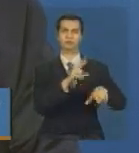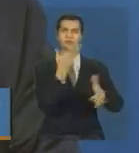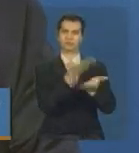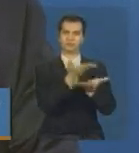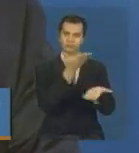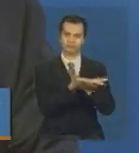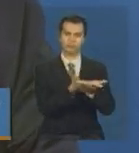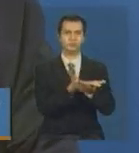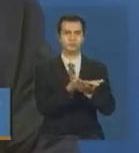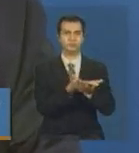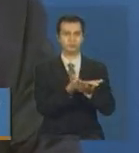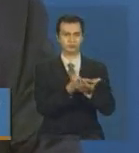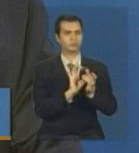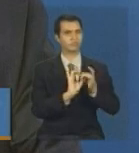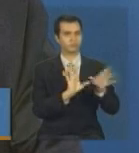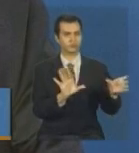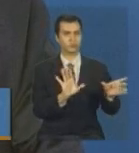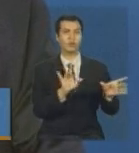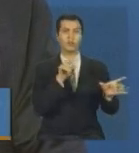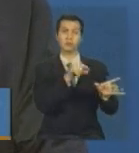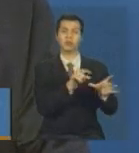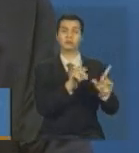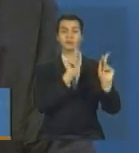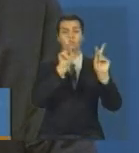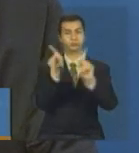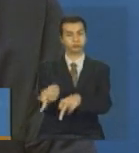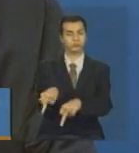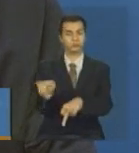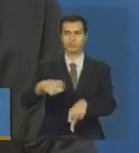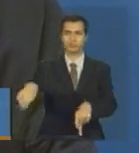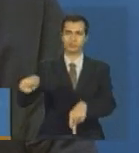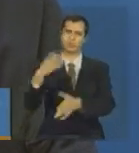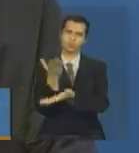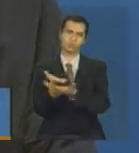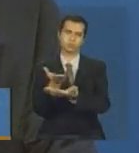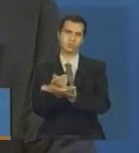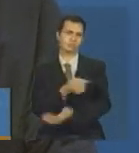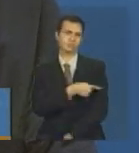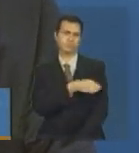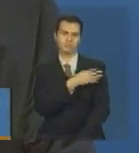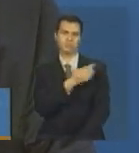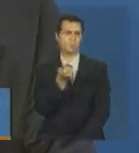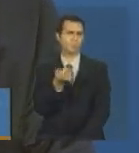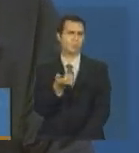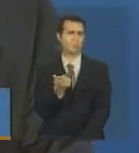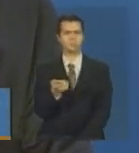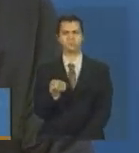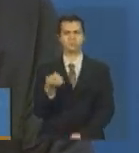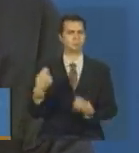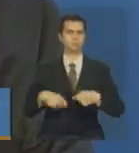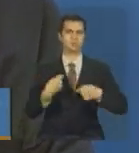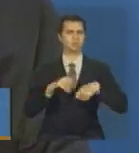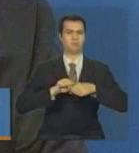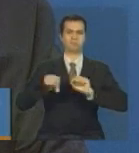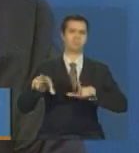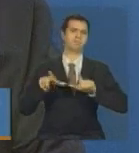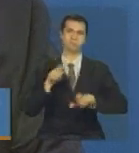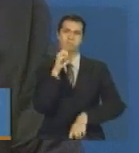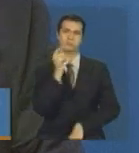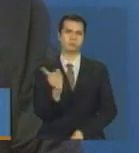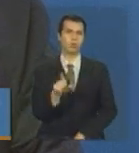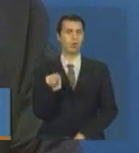são destinadas a um público que não tenha muita escolaridade, são cursos de formação inicial e